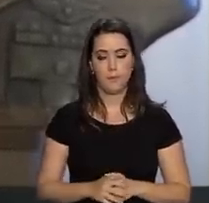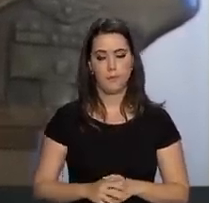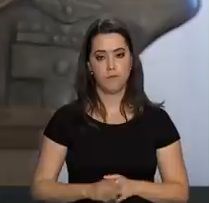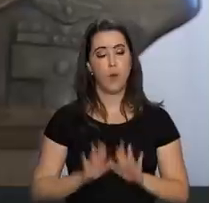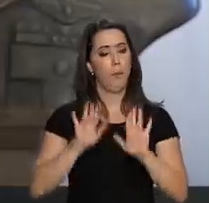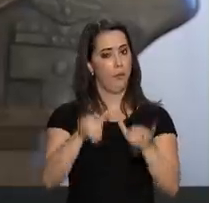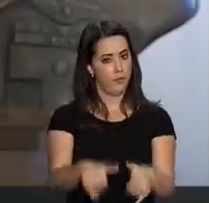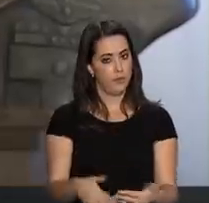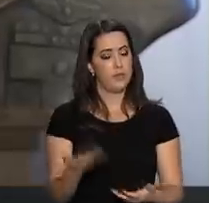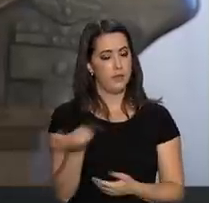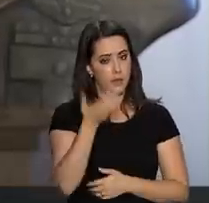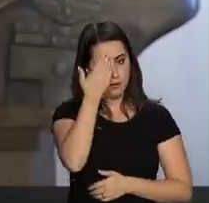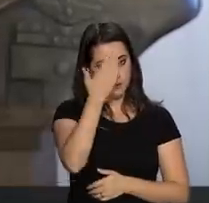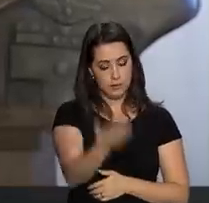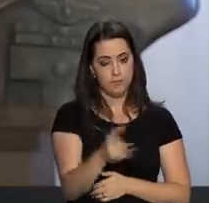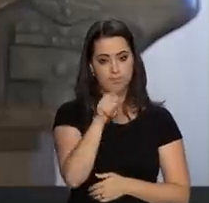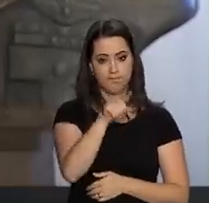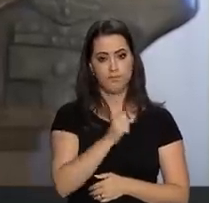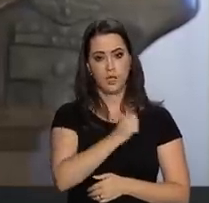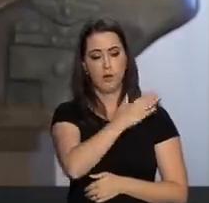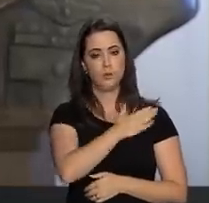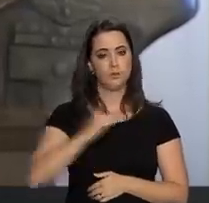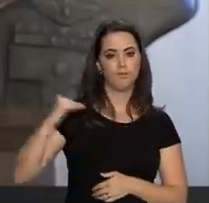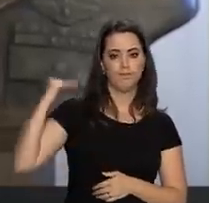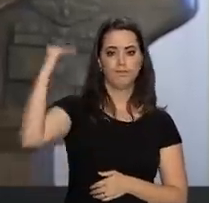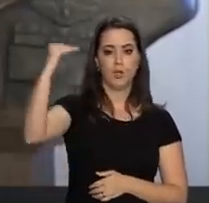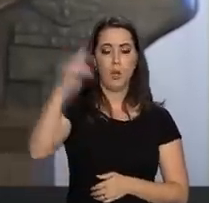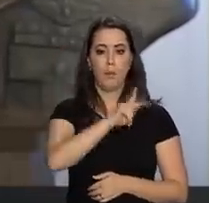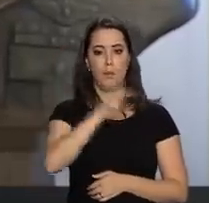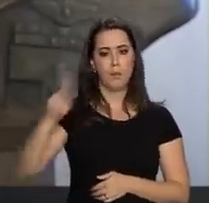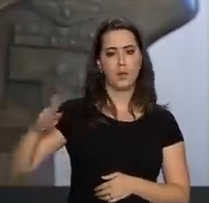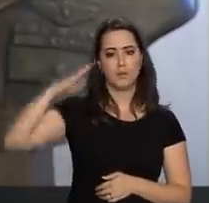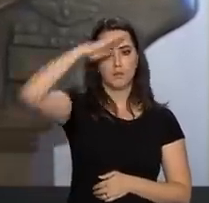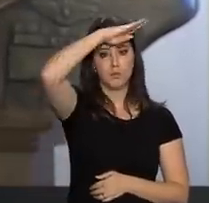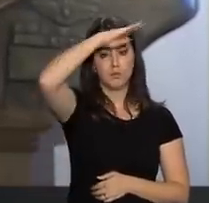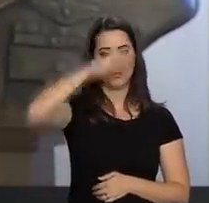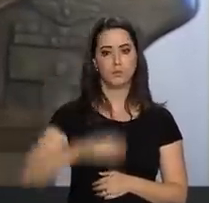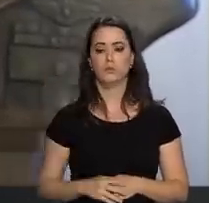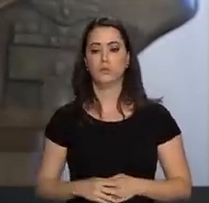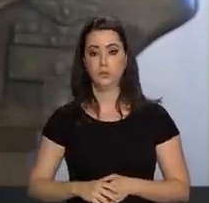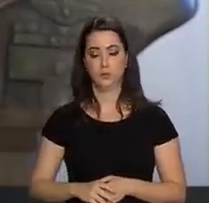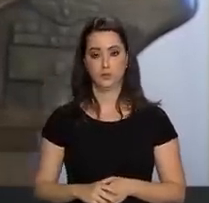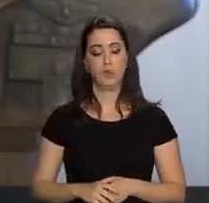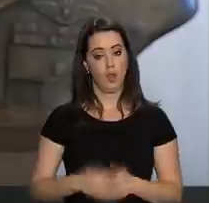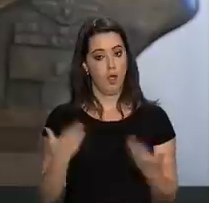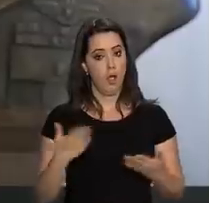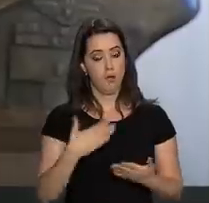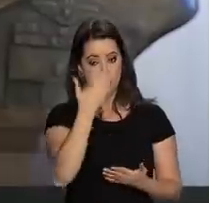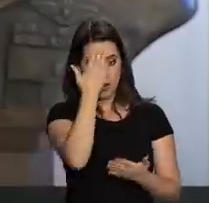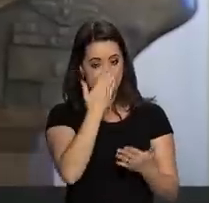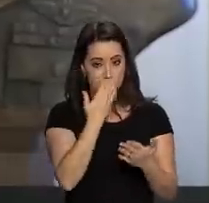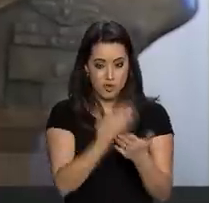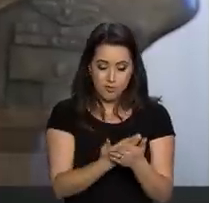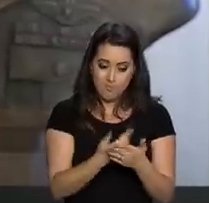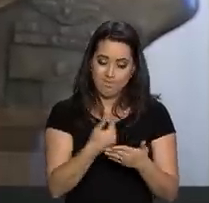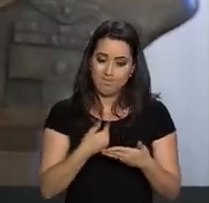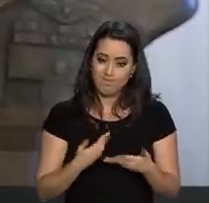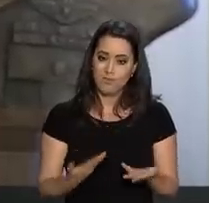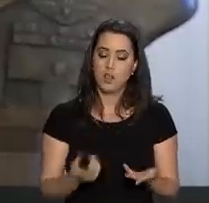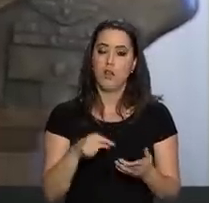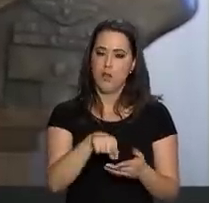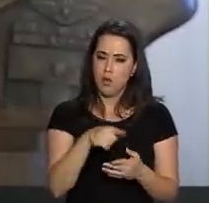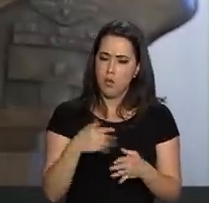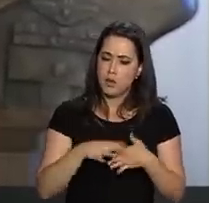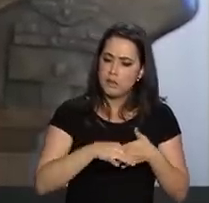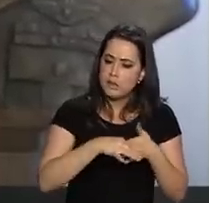Por fim, agradeço ao comandante supremo, presidente Jair Bolsonaro, a confiança que me foi delegada